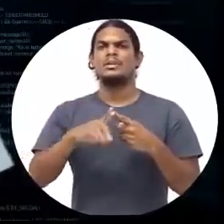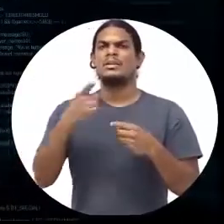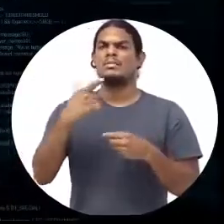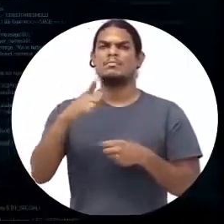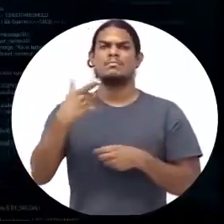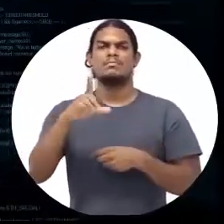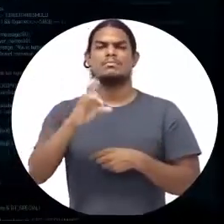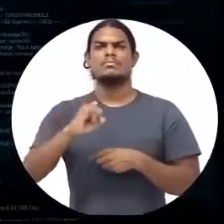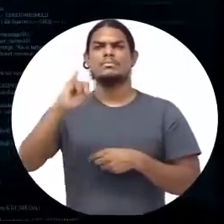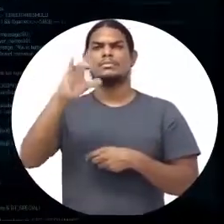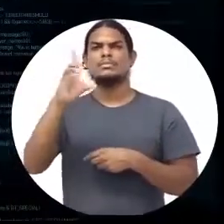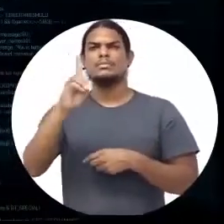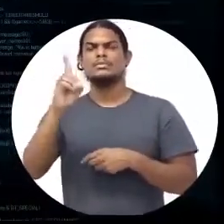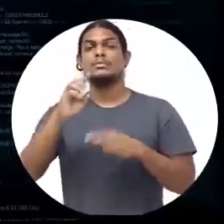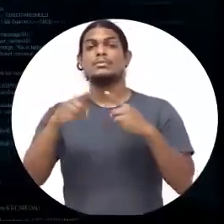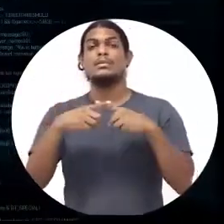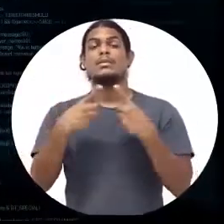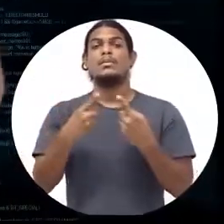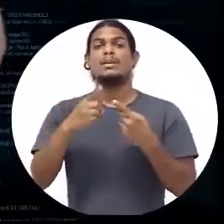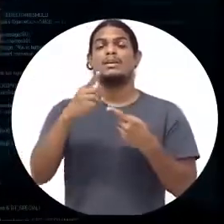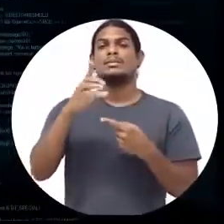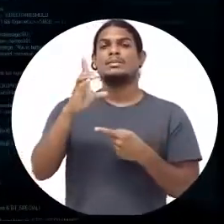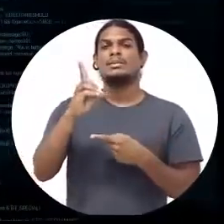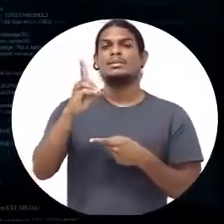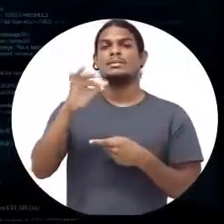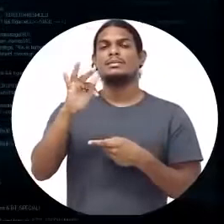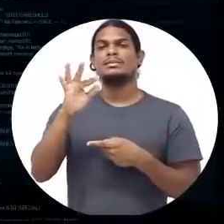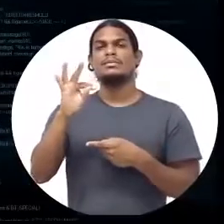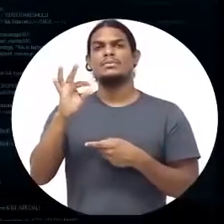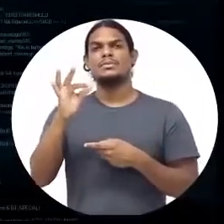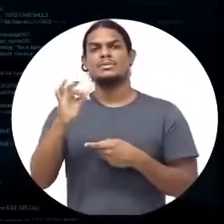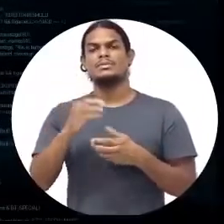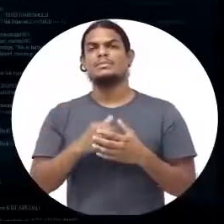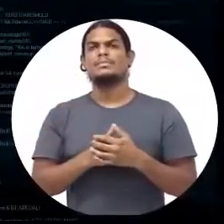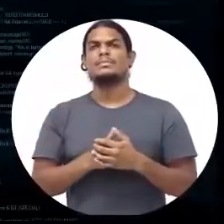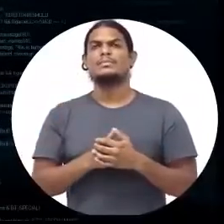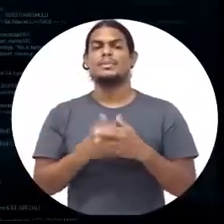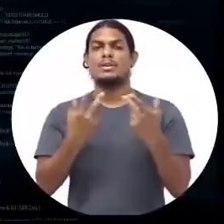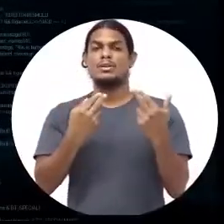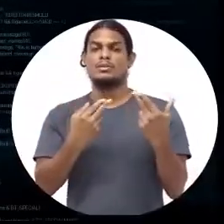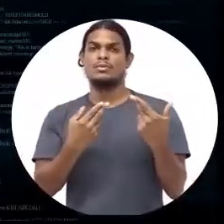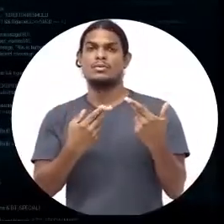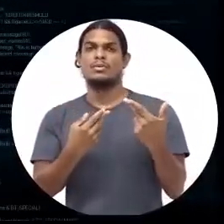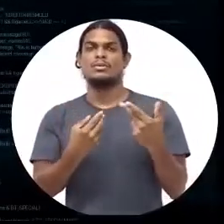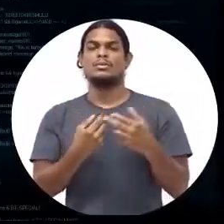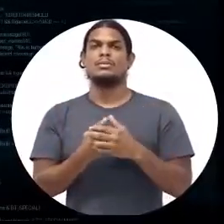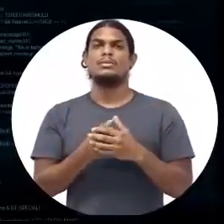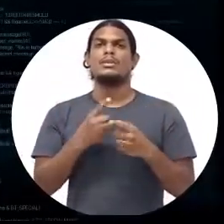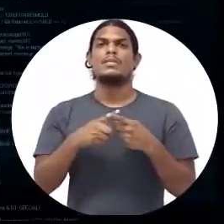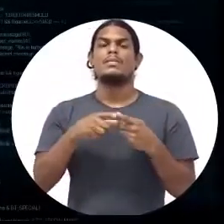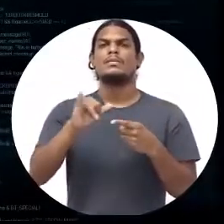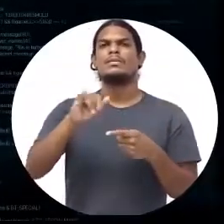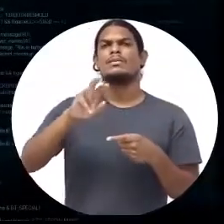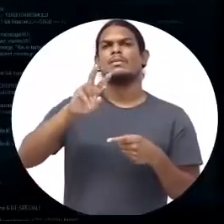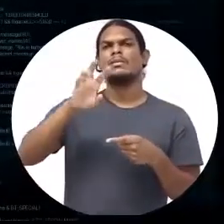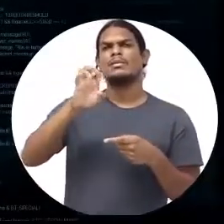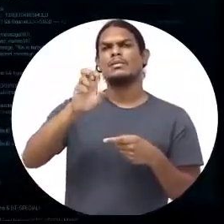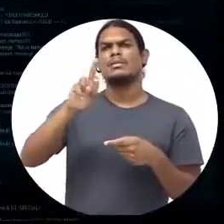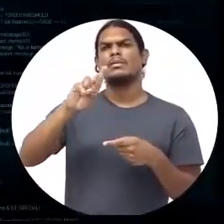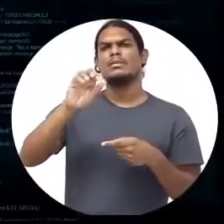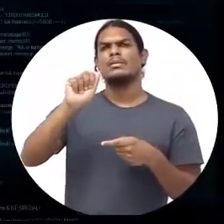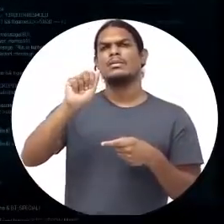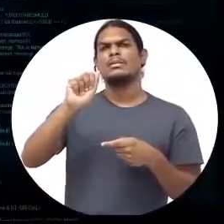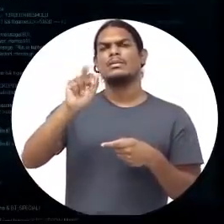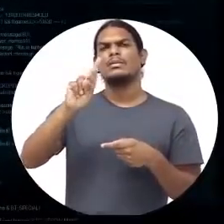IDs. Mas as divs, elas eram iguais. Div, div, div, div. Mudando a hierarquia, não existia uma diferença entre